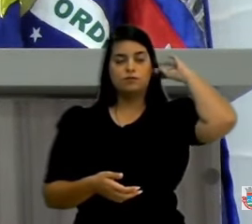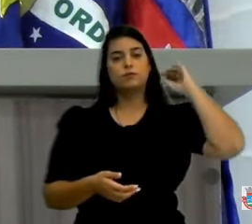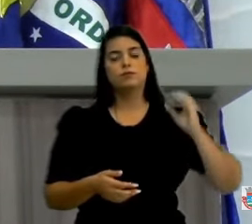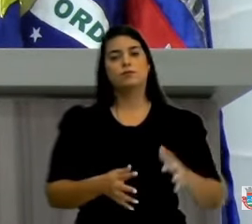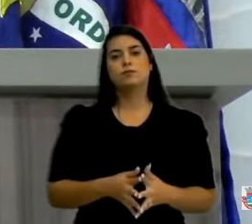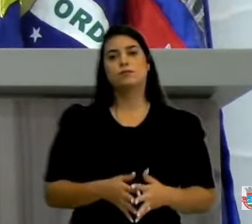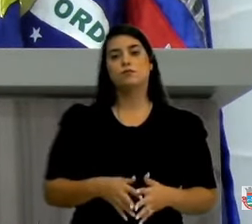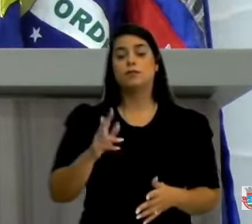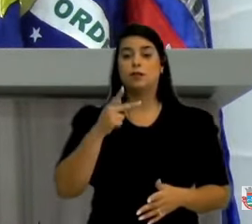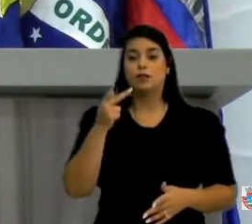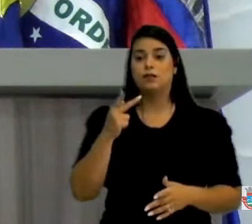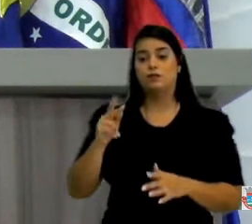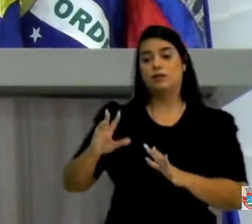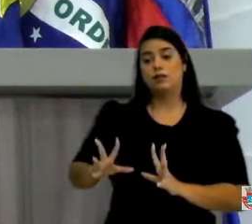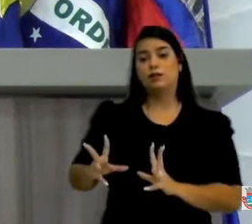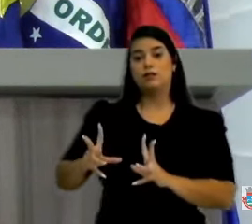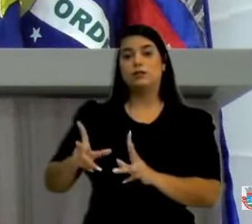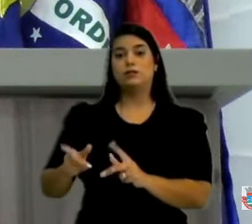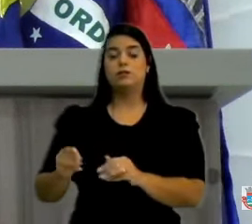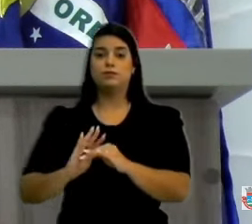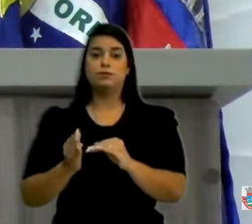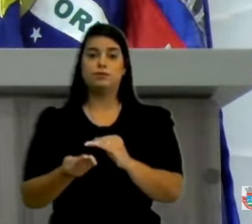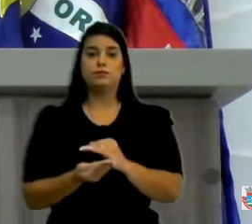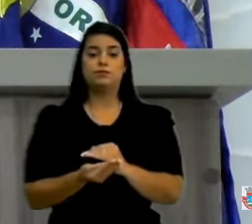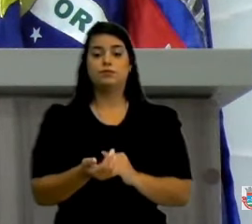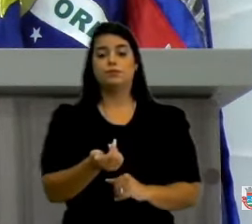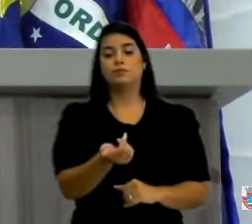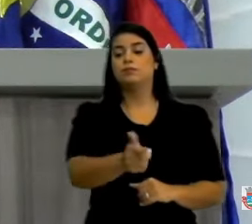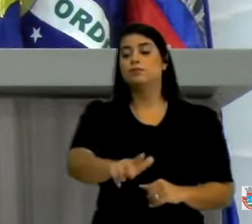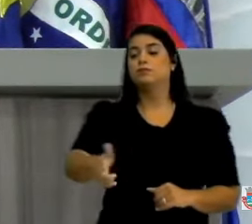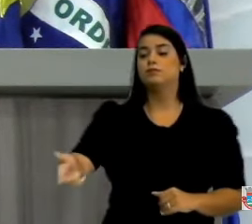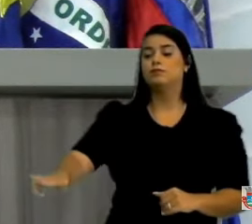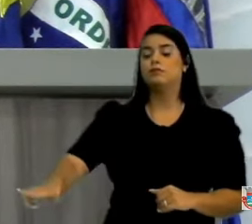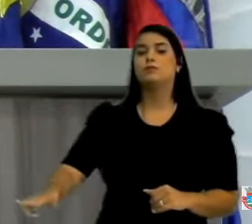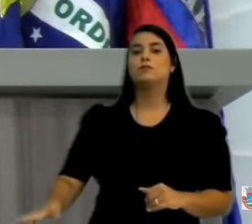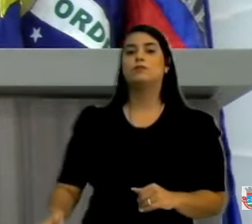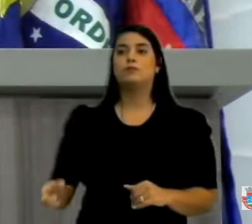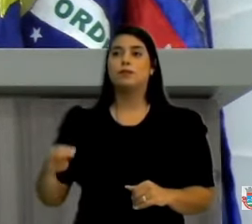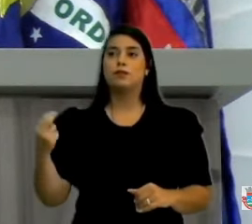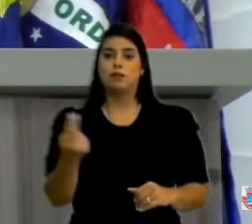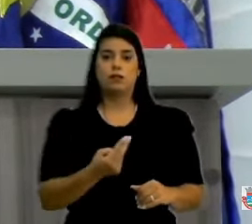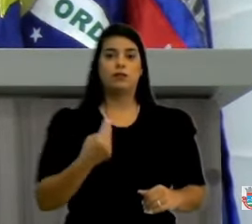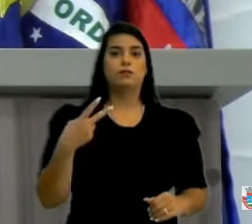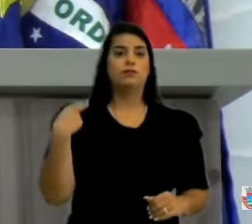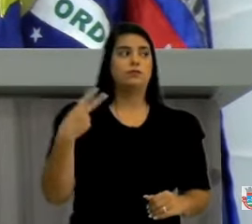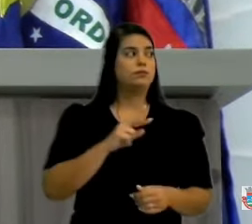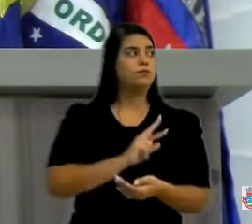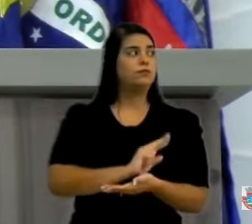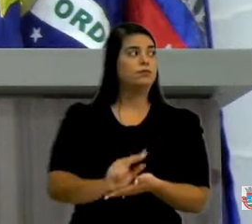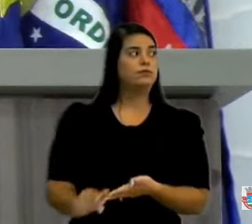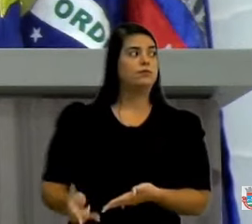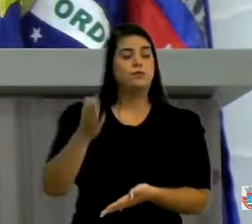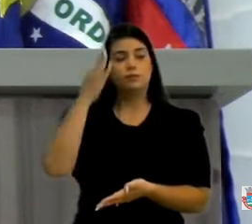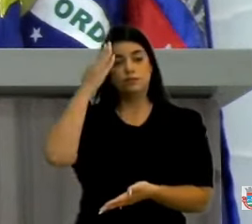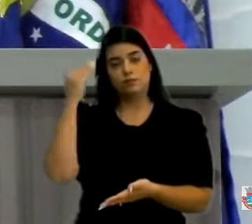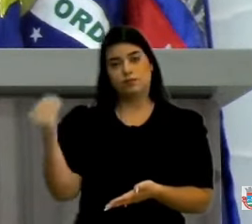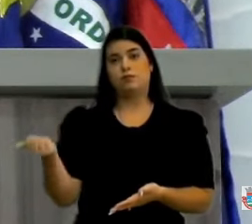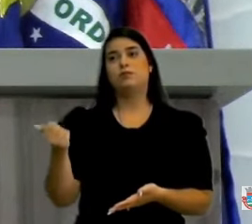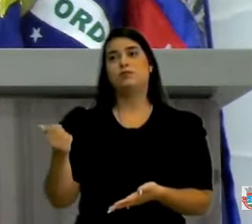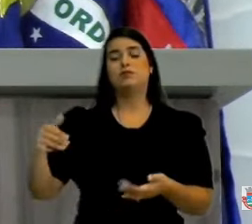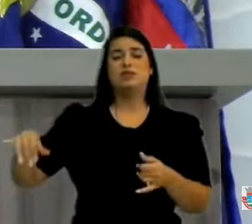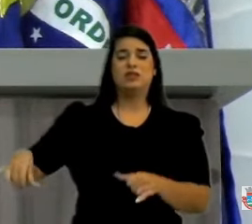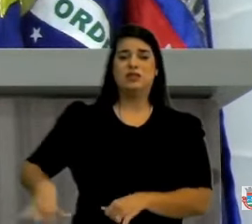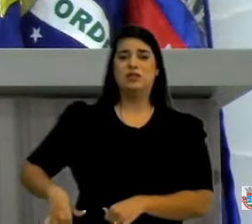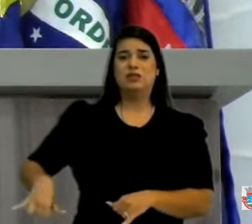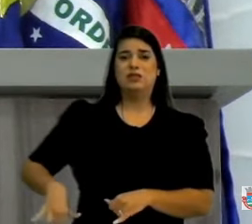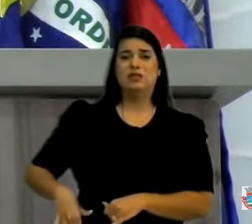quando fala de limpeza dos bairros, eu acho que todos nós aqui, vereadores, sabemos o quanto sofria